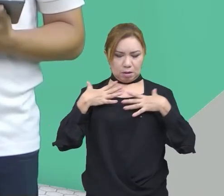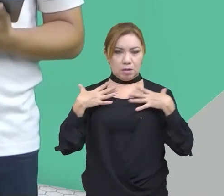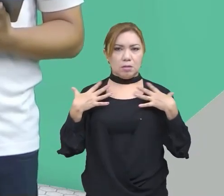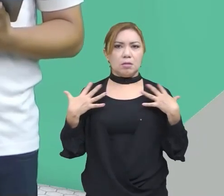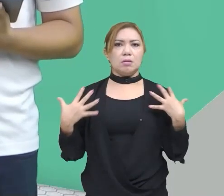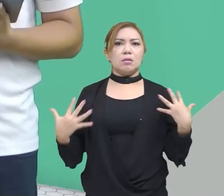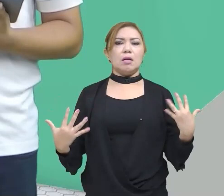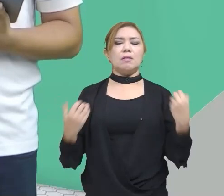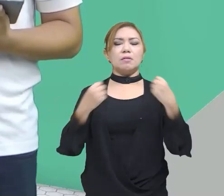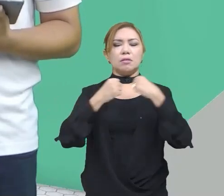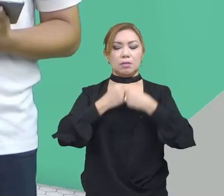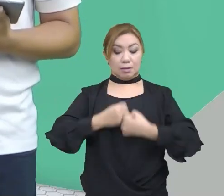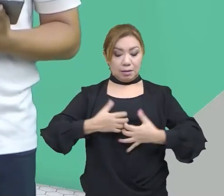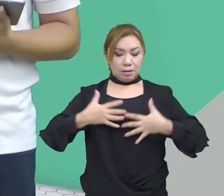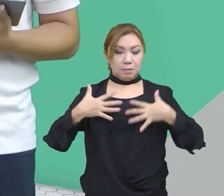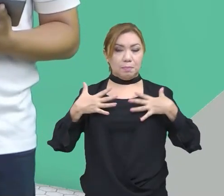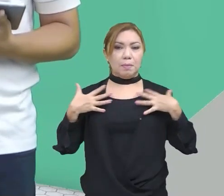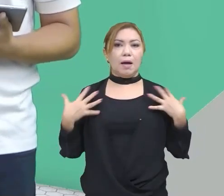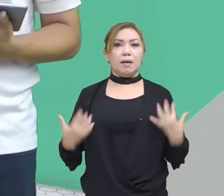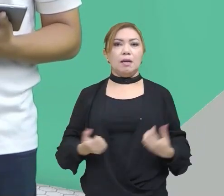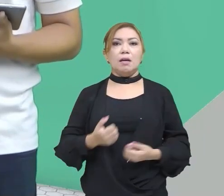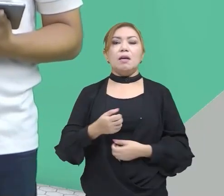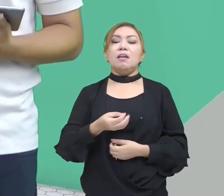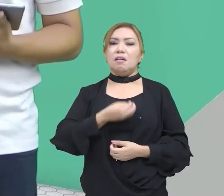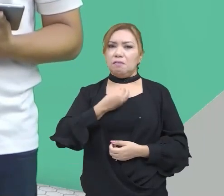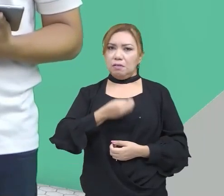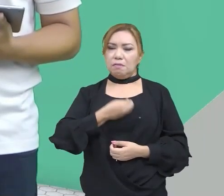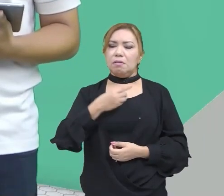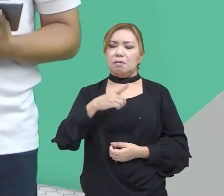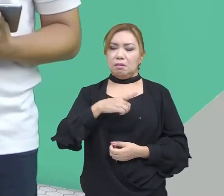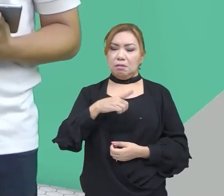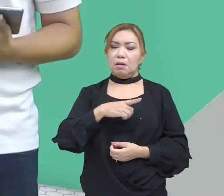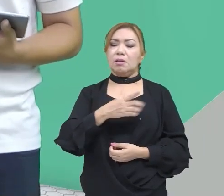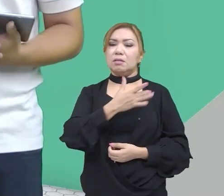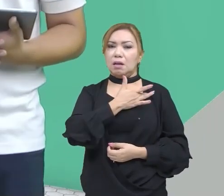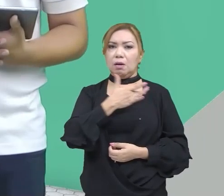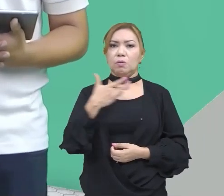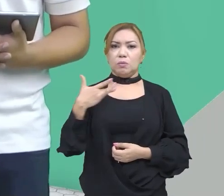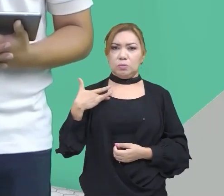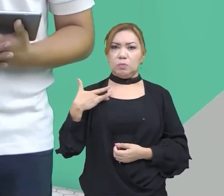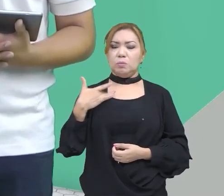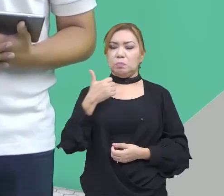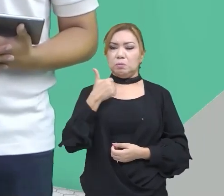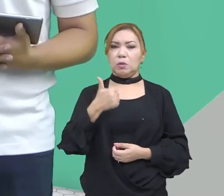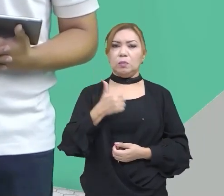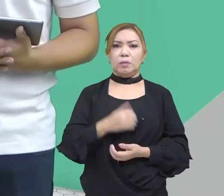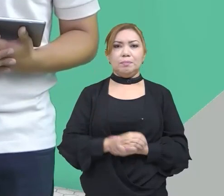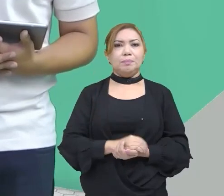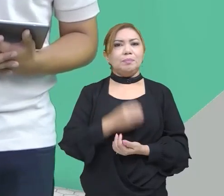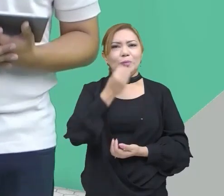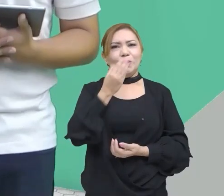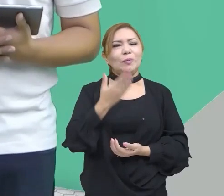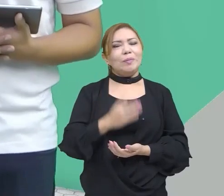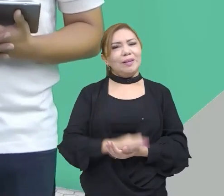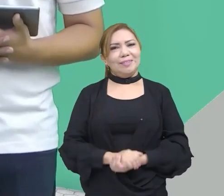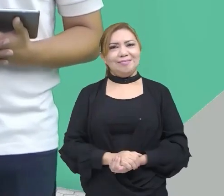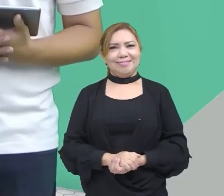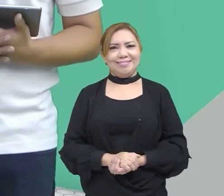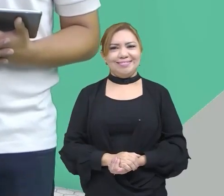então, nós possamos viver saudáveis. Muito bem, chegou a hora, vamos para as